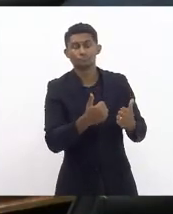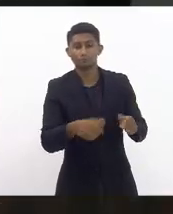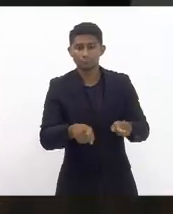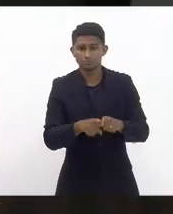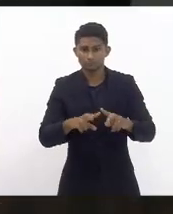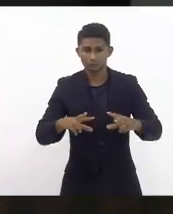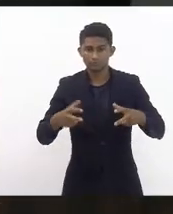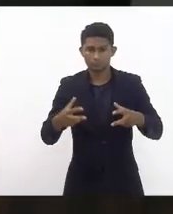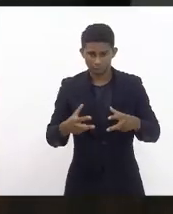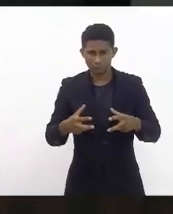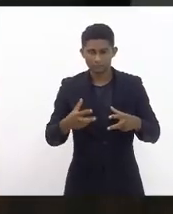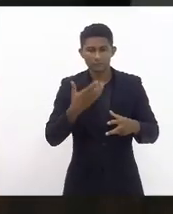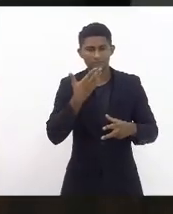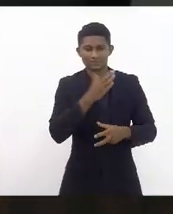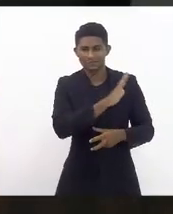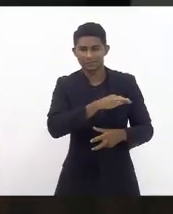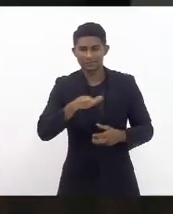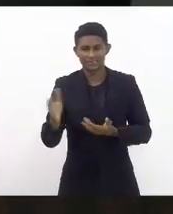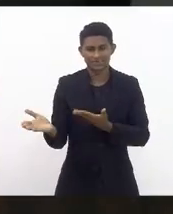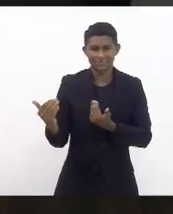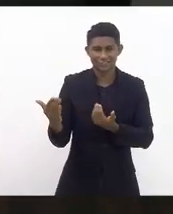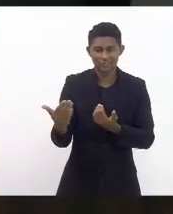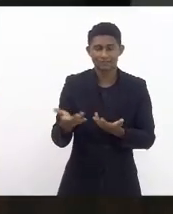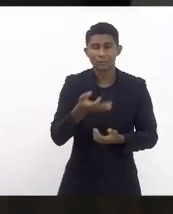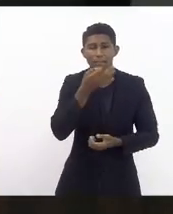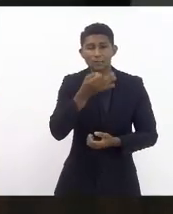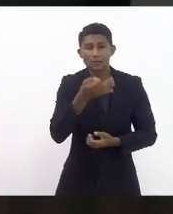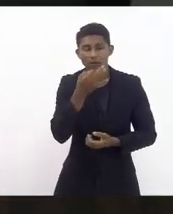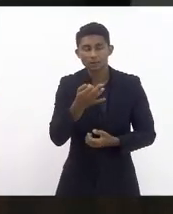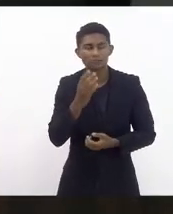Criança e do Adolescente, deputada Rosane Félix.